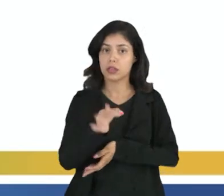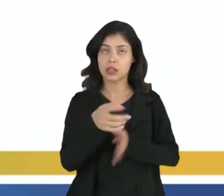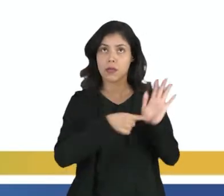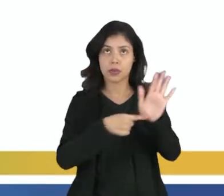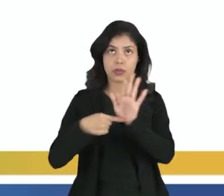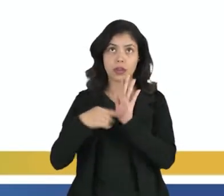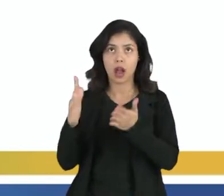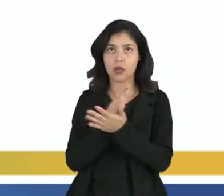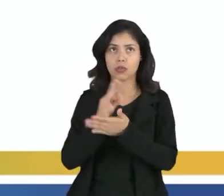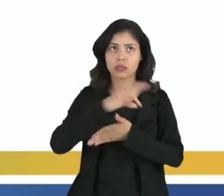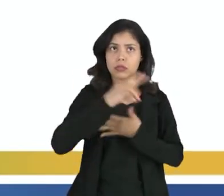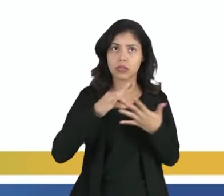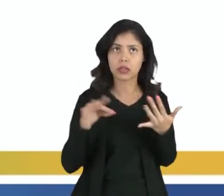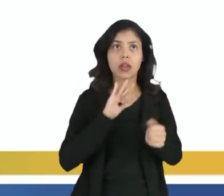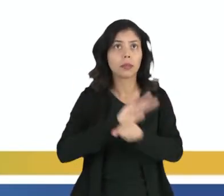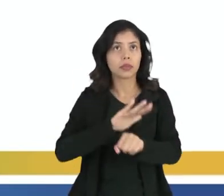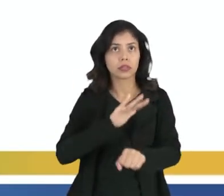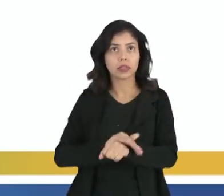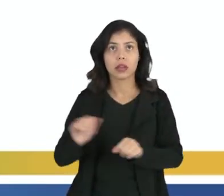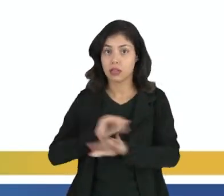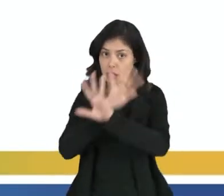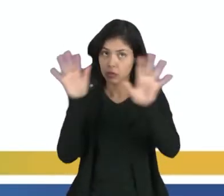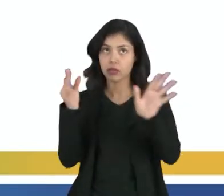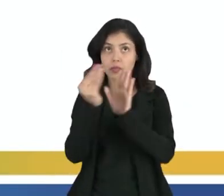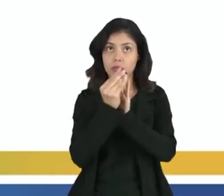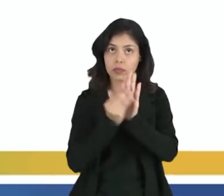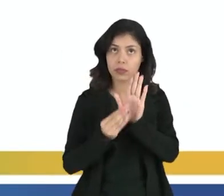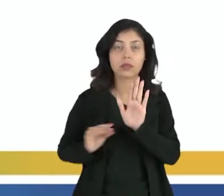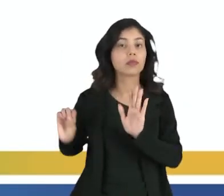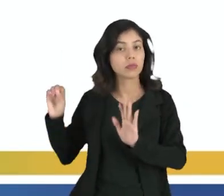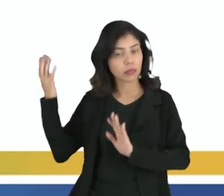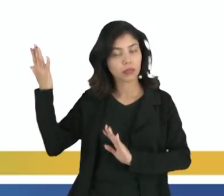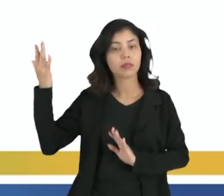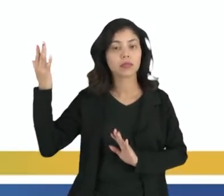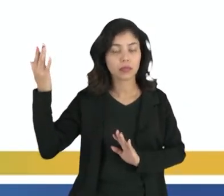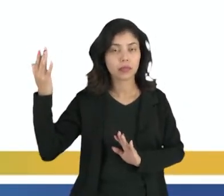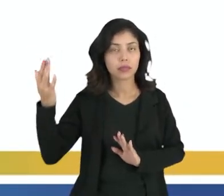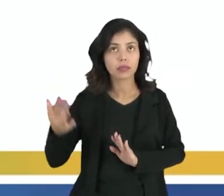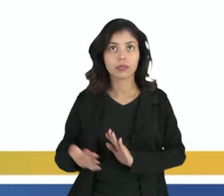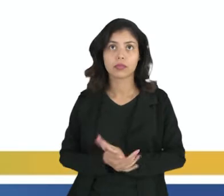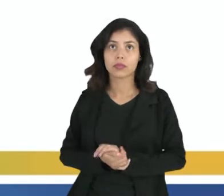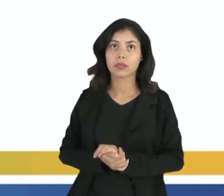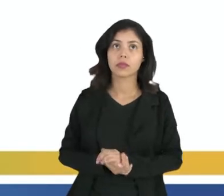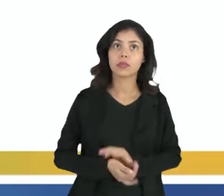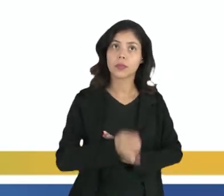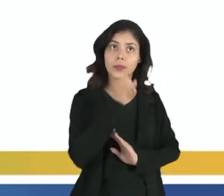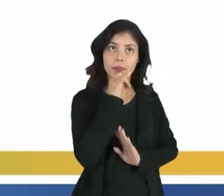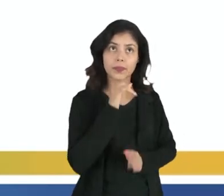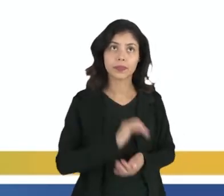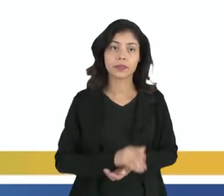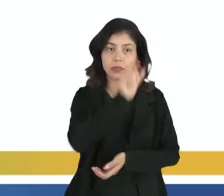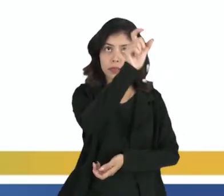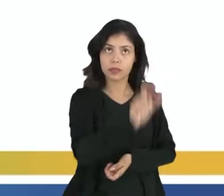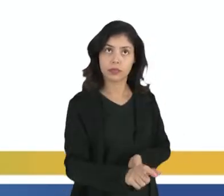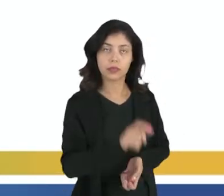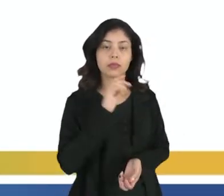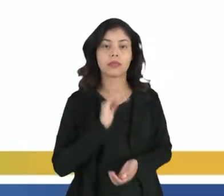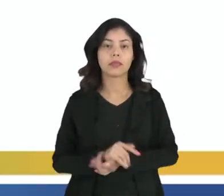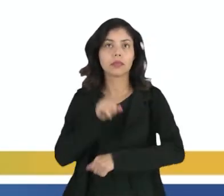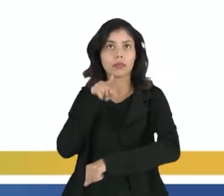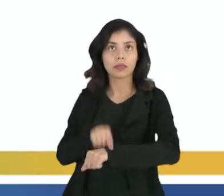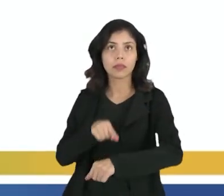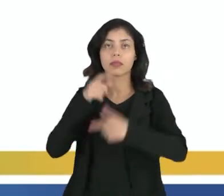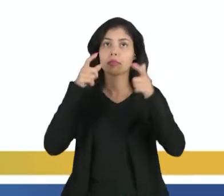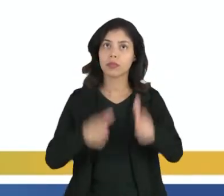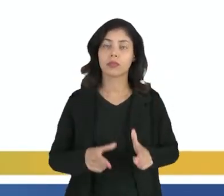vai apresentar alguns elementos para ajudar a deixar claros fatos acontecidos, como, por exemplo,